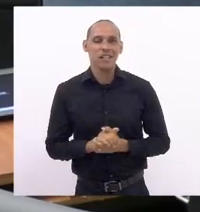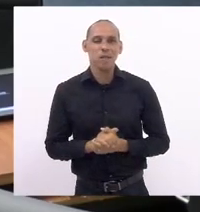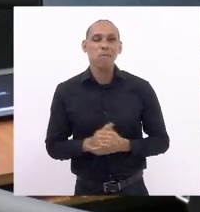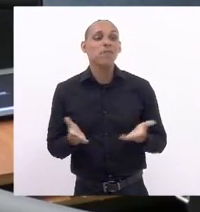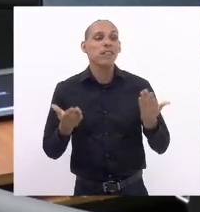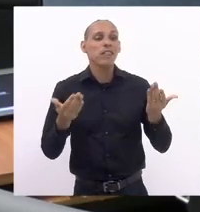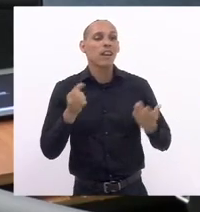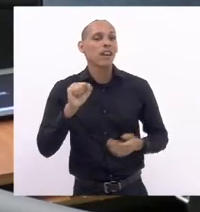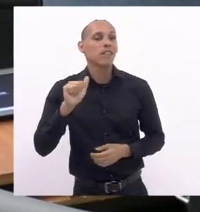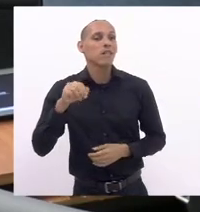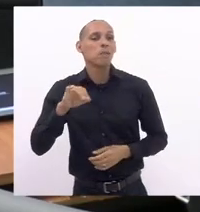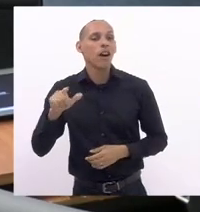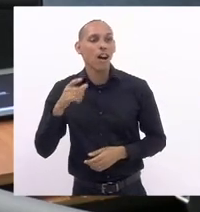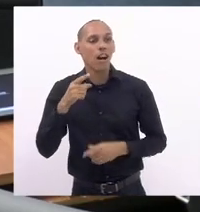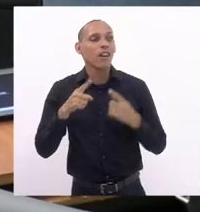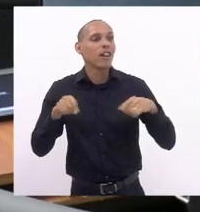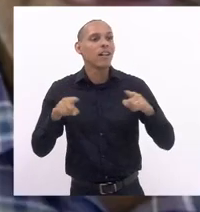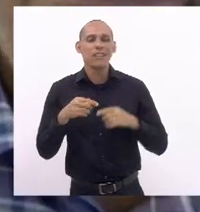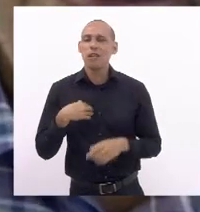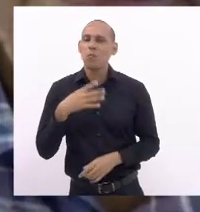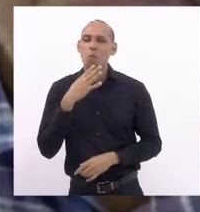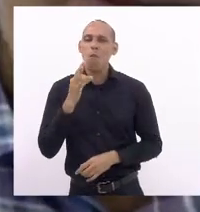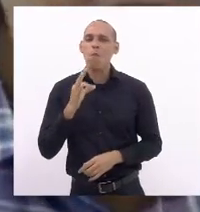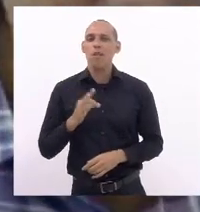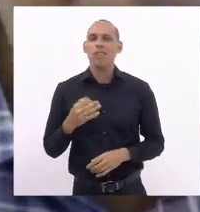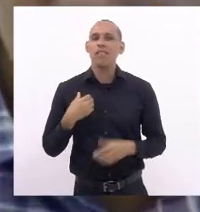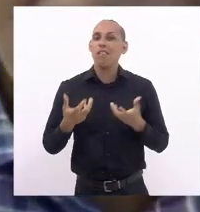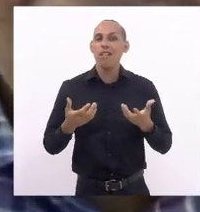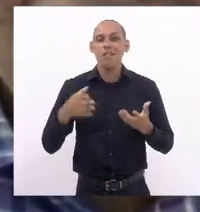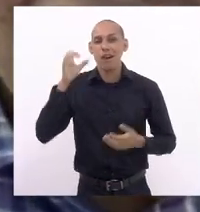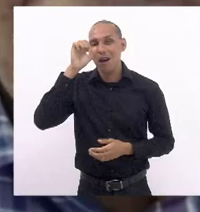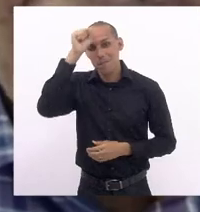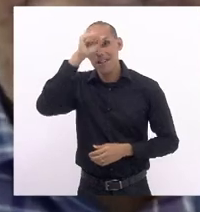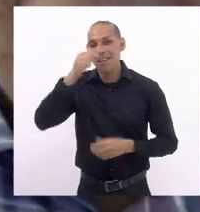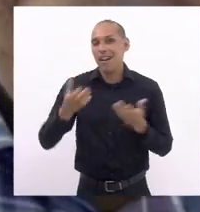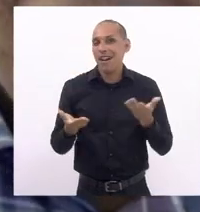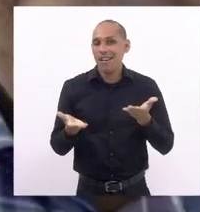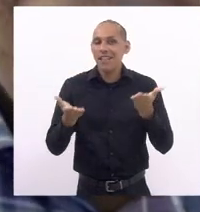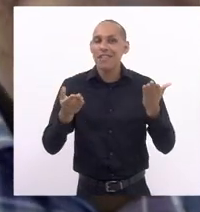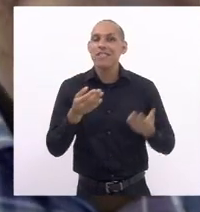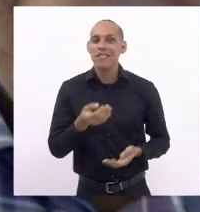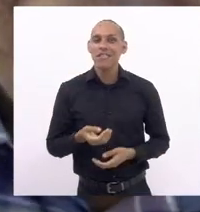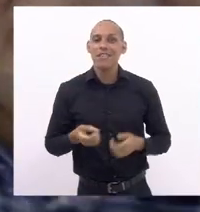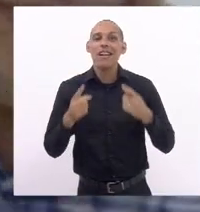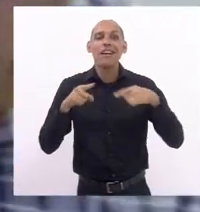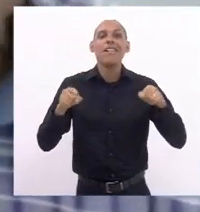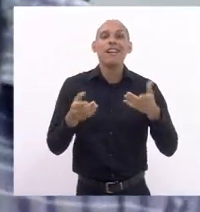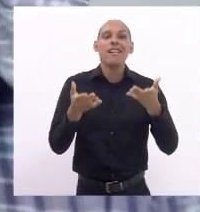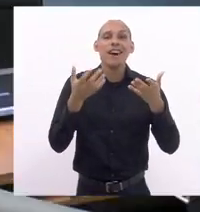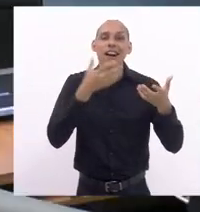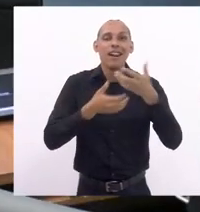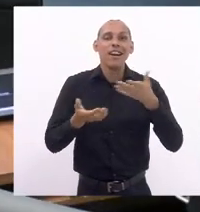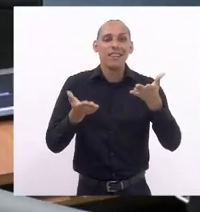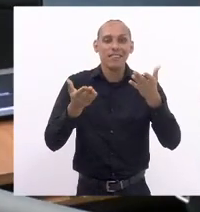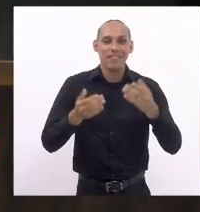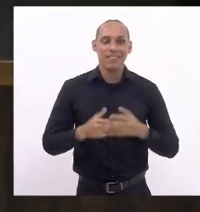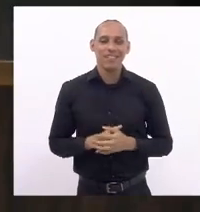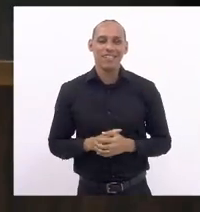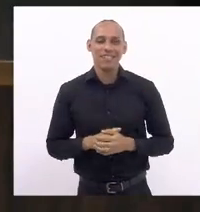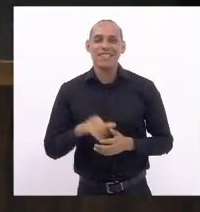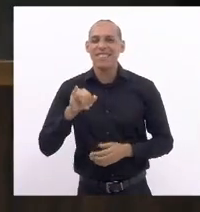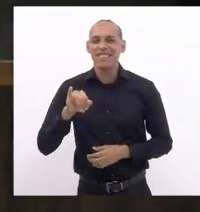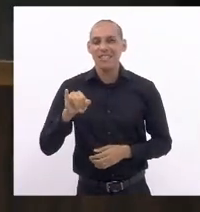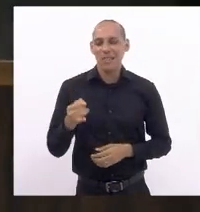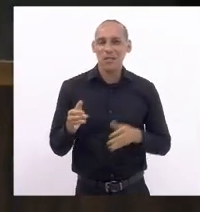Samuel. Não, eu não conheço, eu queria aprender com ele. Não. Canta aí, meu amigo. Bem, vamos aproveitar